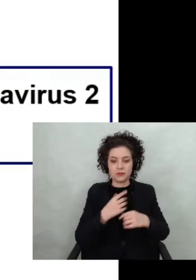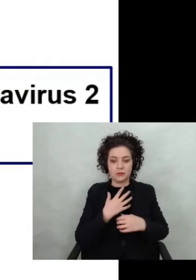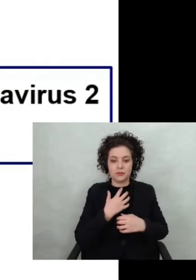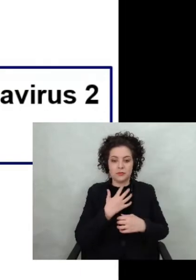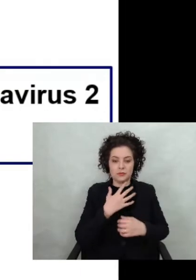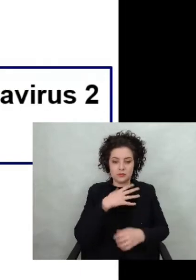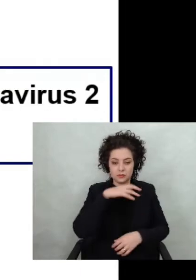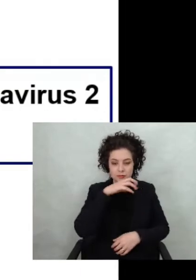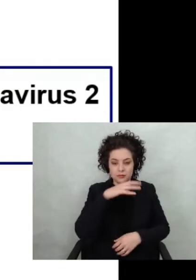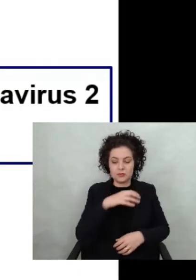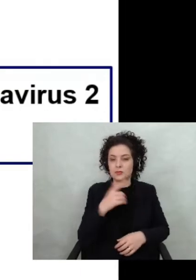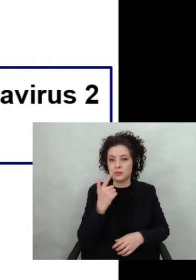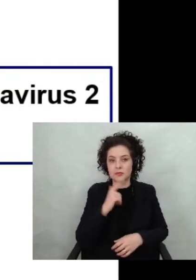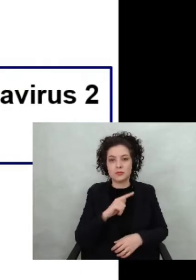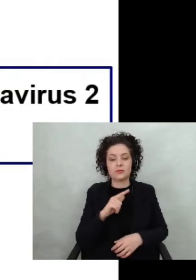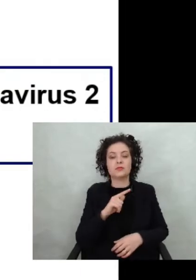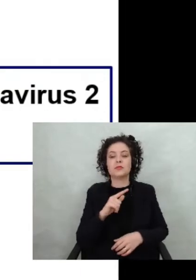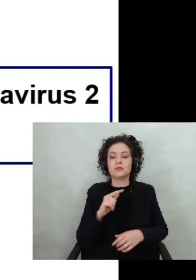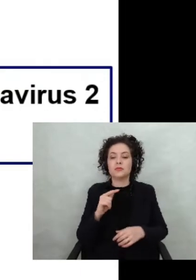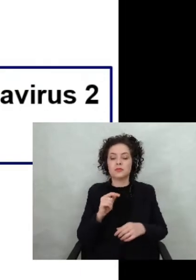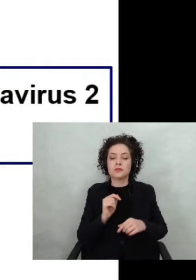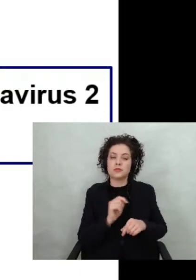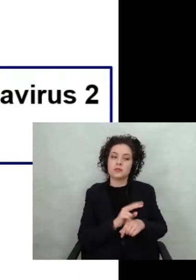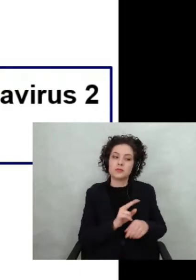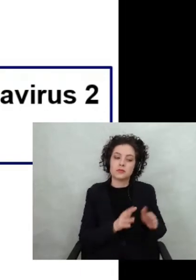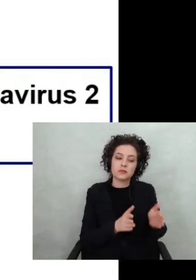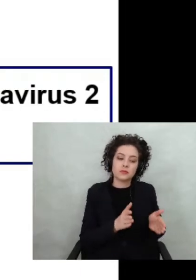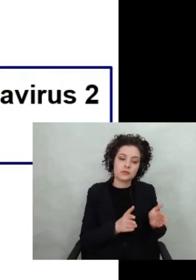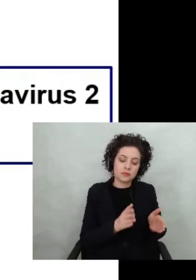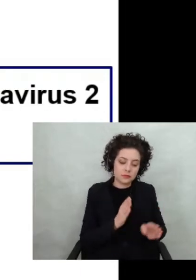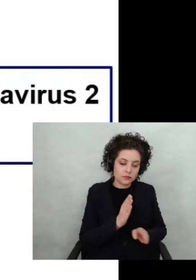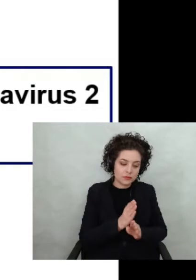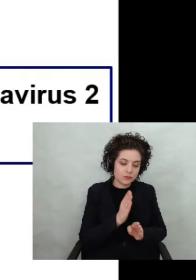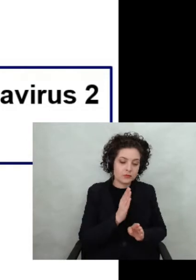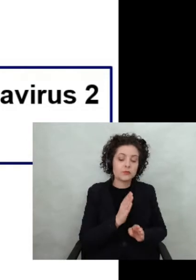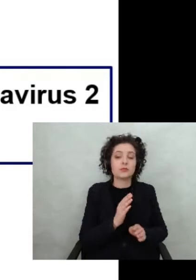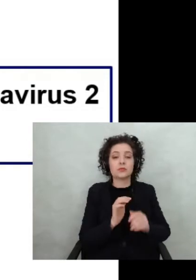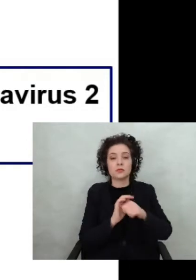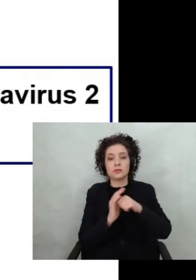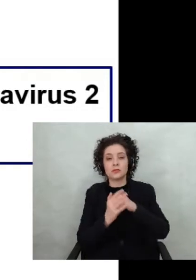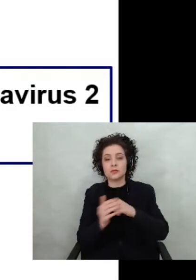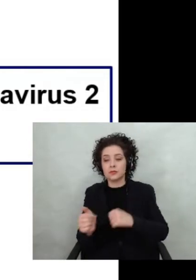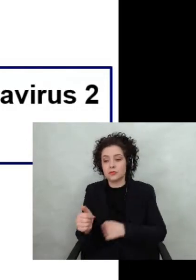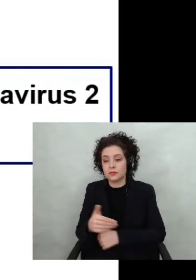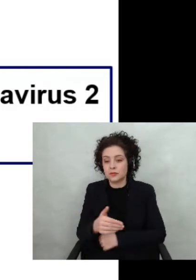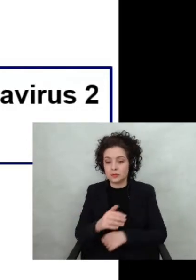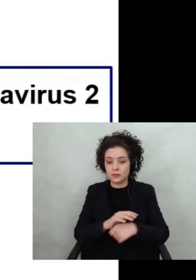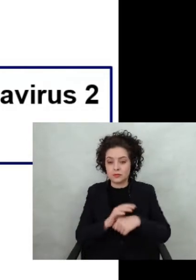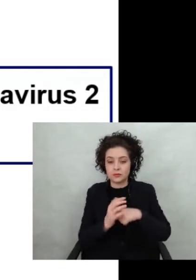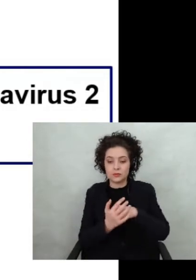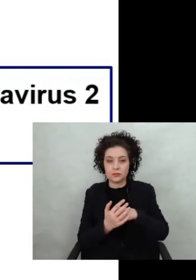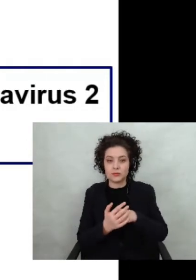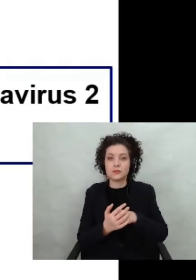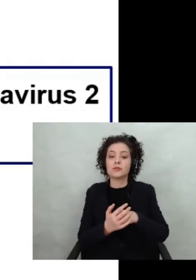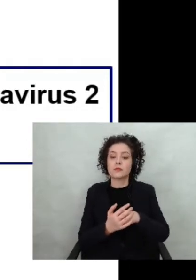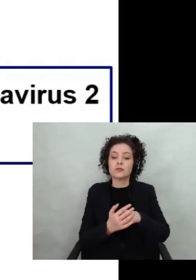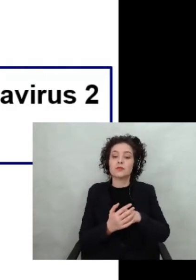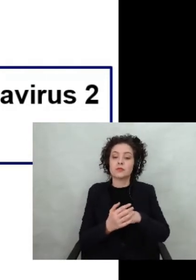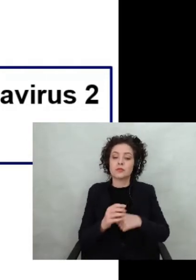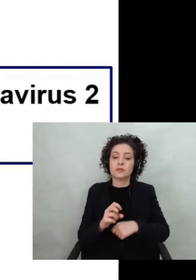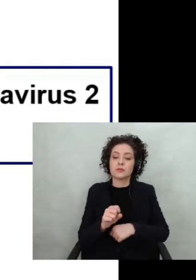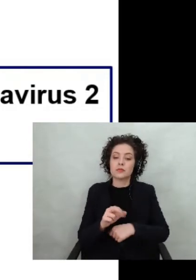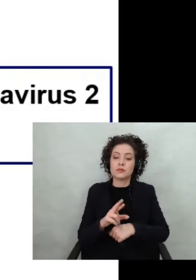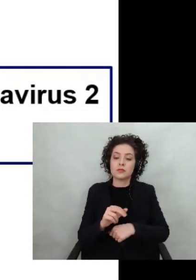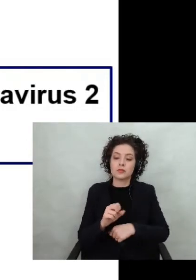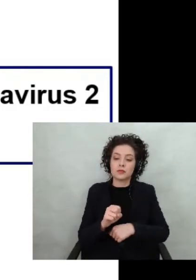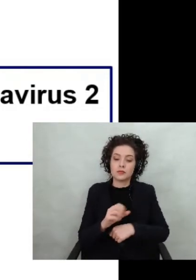vírus, na ocasião, foi identificado um vírus novo, um novo coronavírus, que foi então chamado de SARS-CoV-2. E